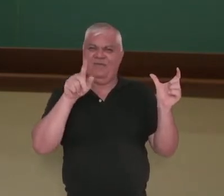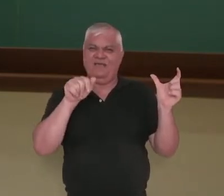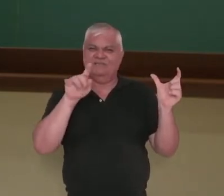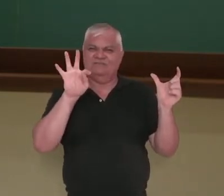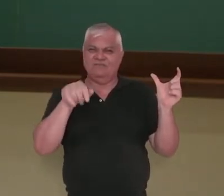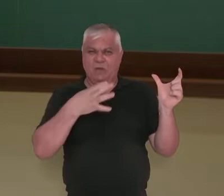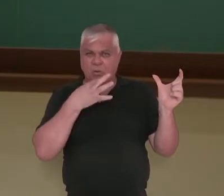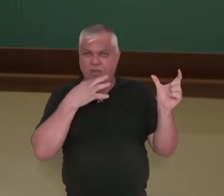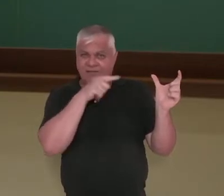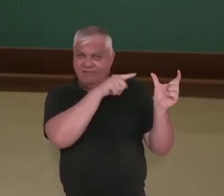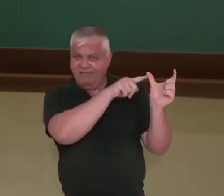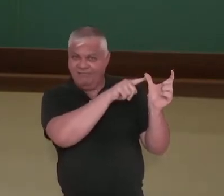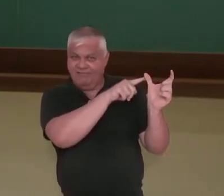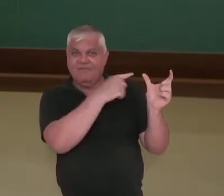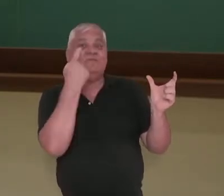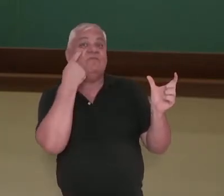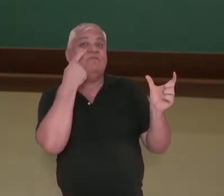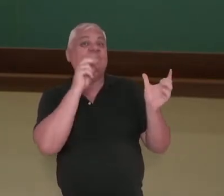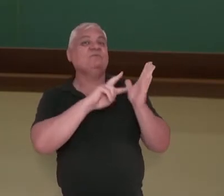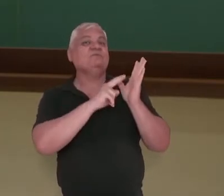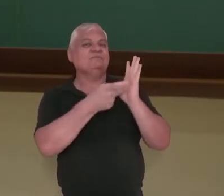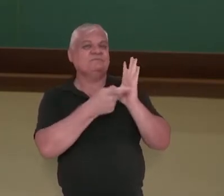é? Vamos identificar?